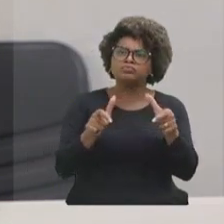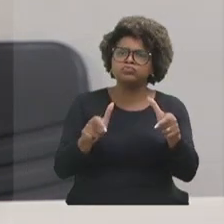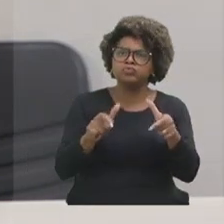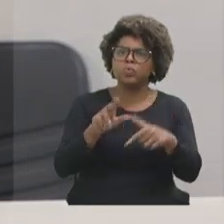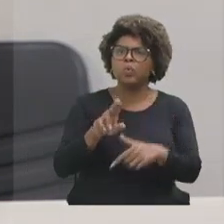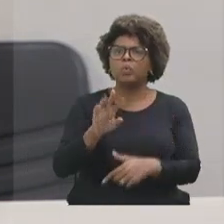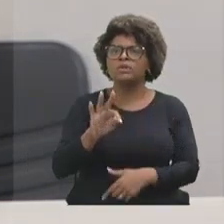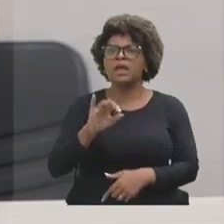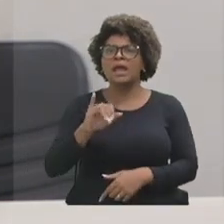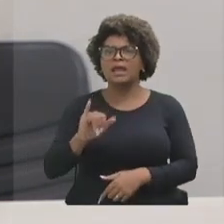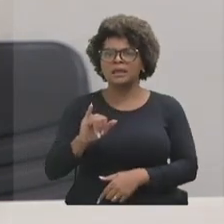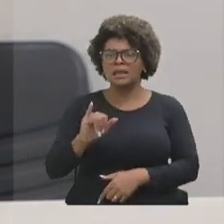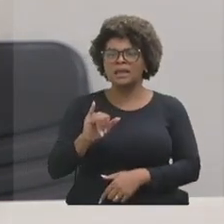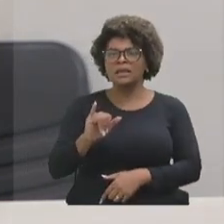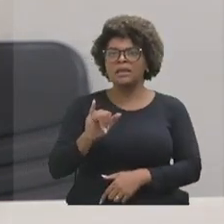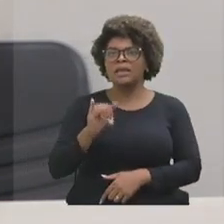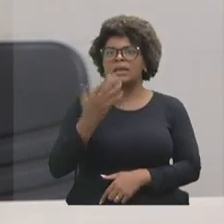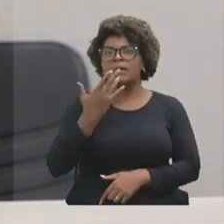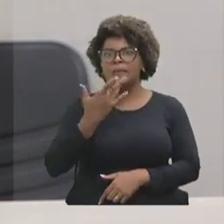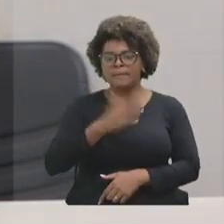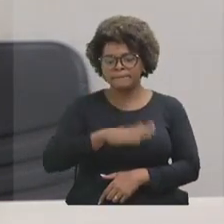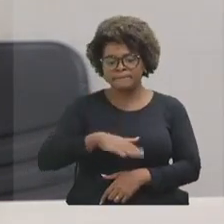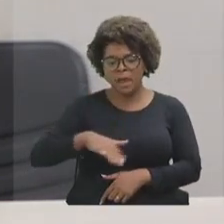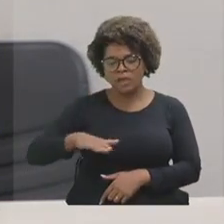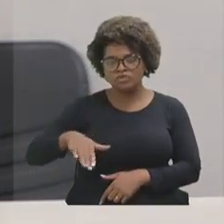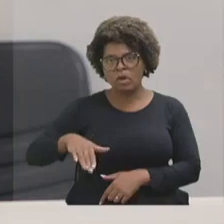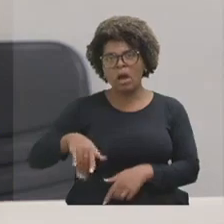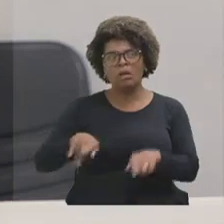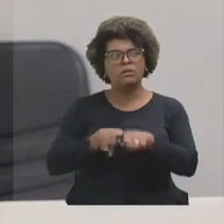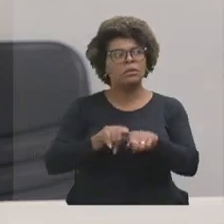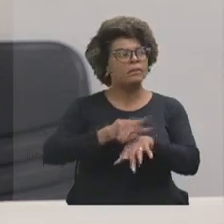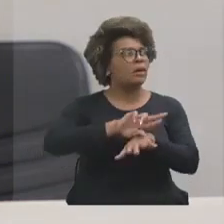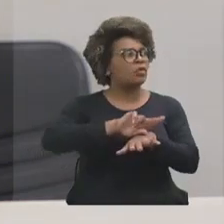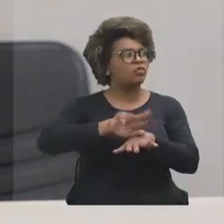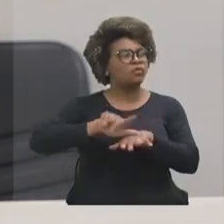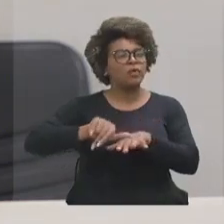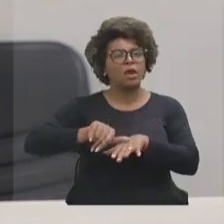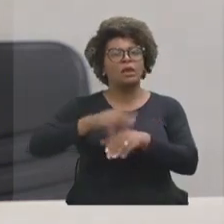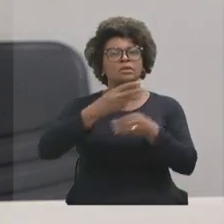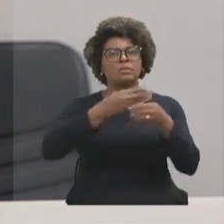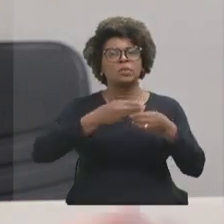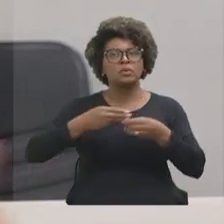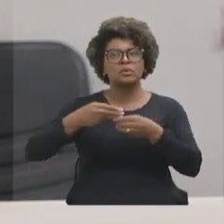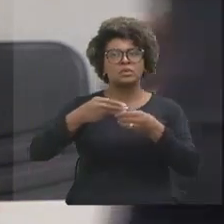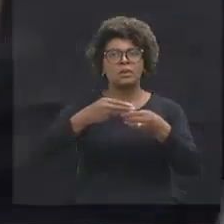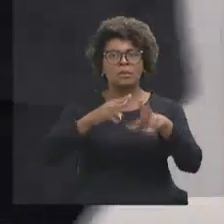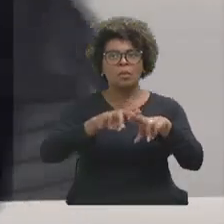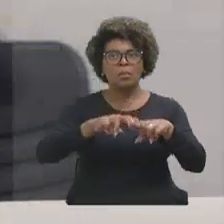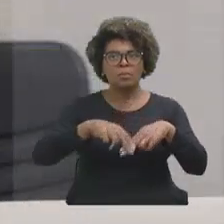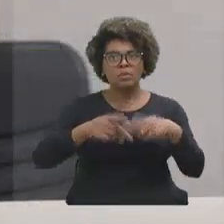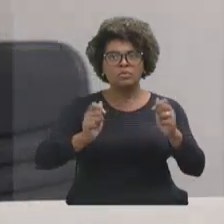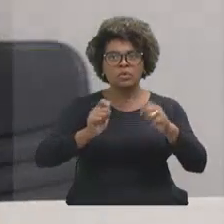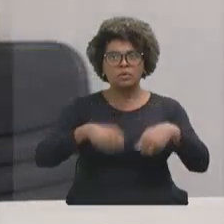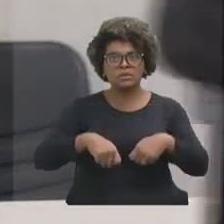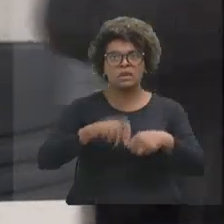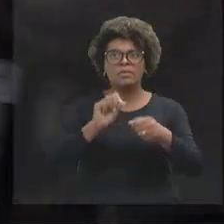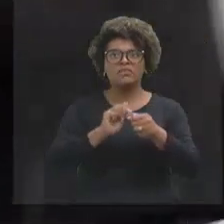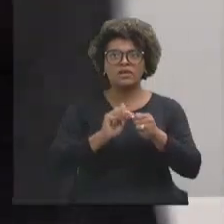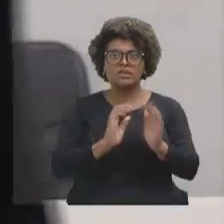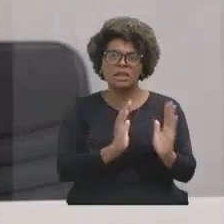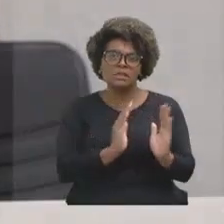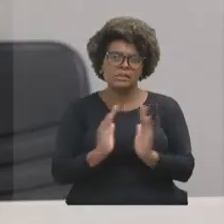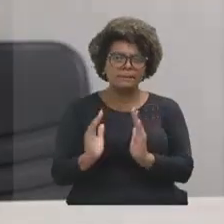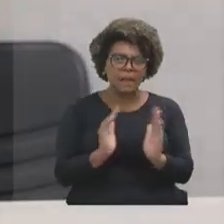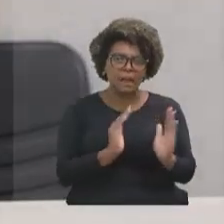municípios por isso que nós conseguimos conseguimos passar pelo período sazonal melhor